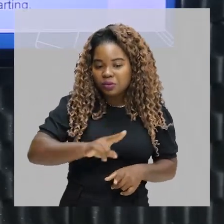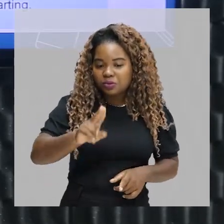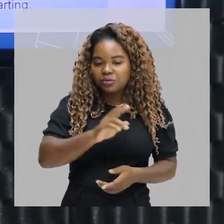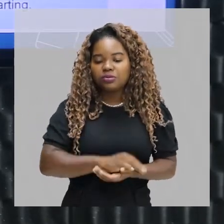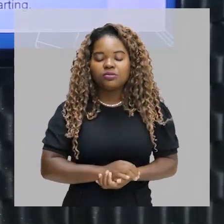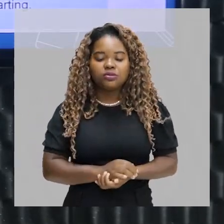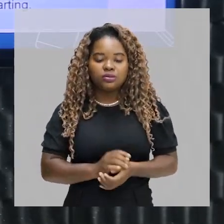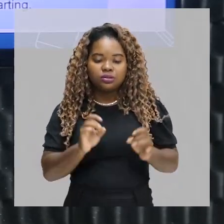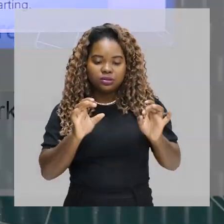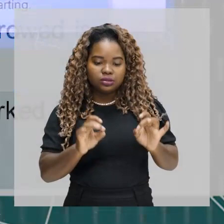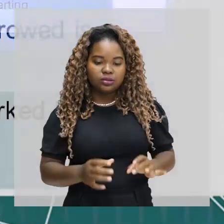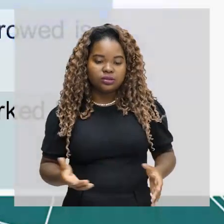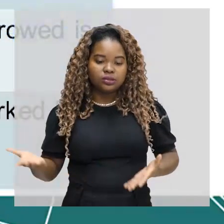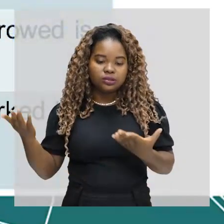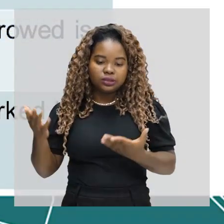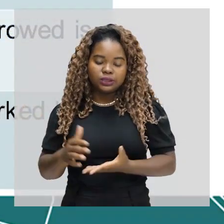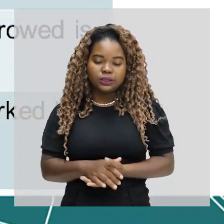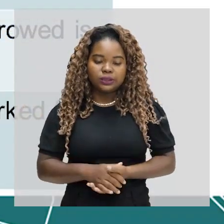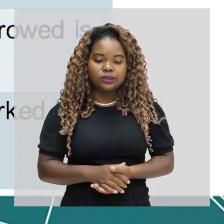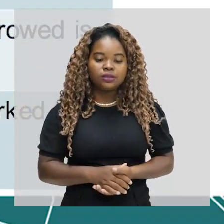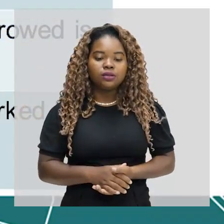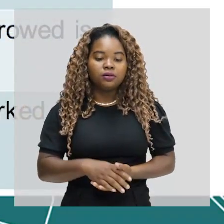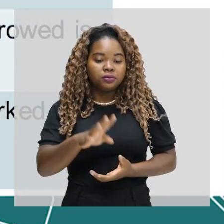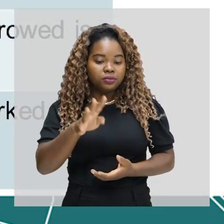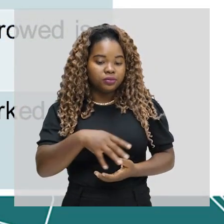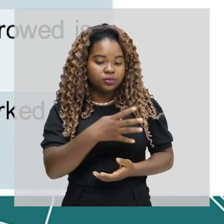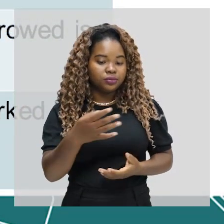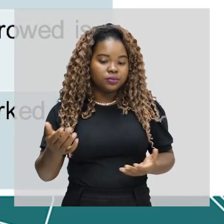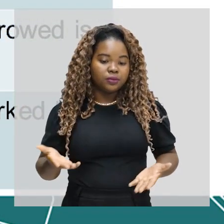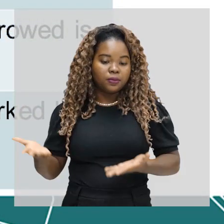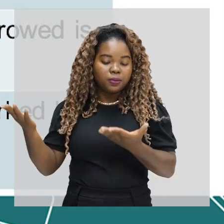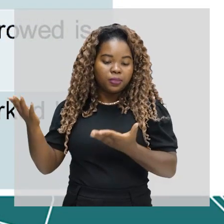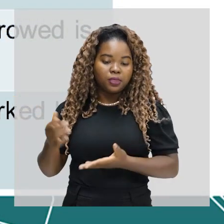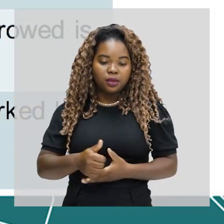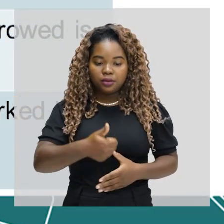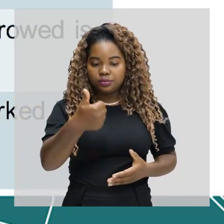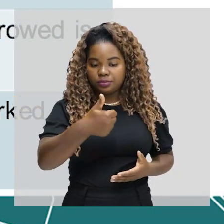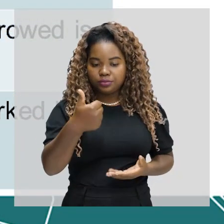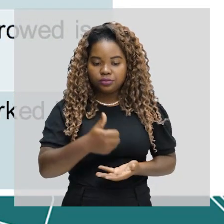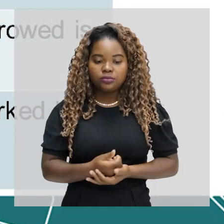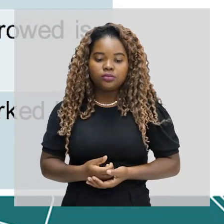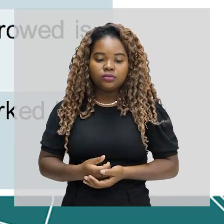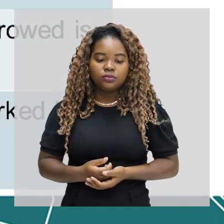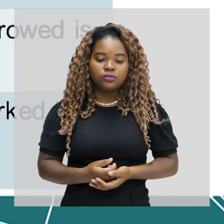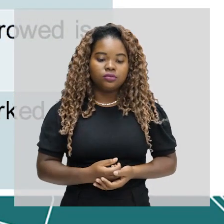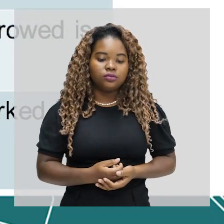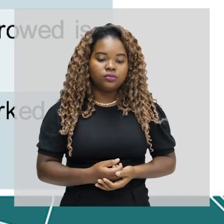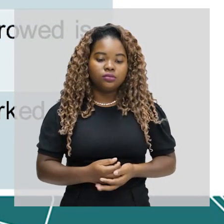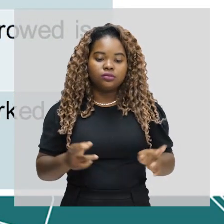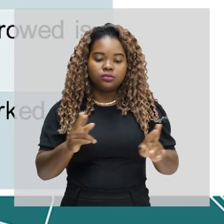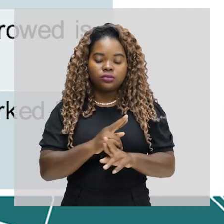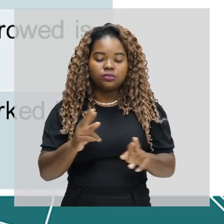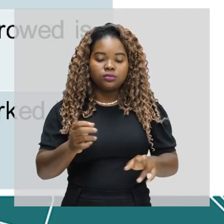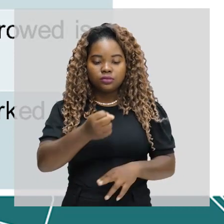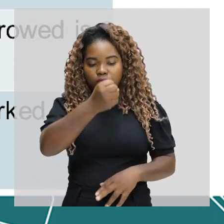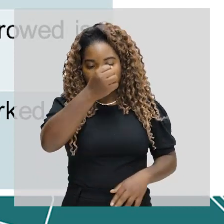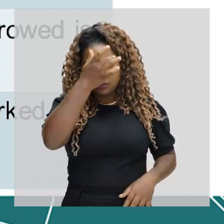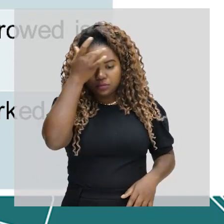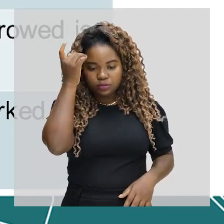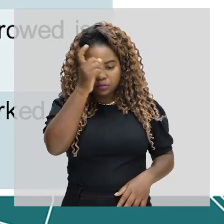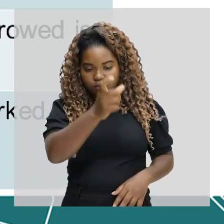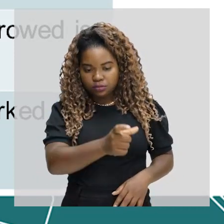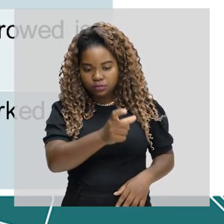situação específica, tá? Who nós vamos utilizar sempre que ele estiver fazendo referência ao sujeito da frase,